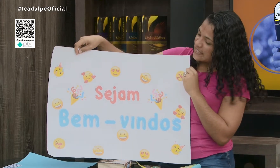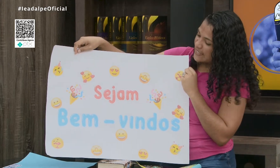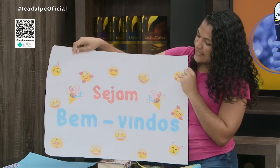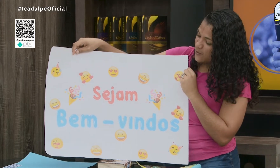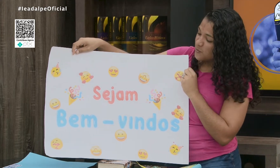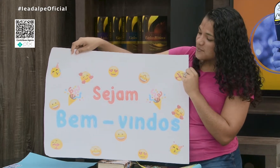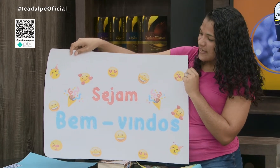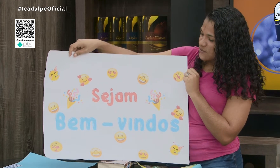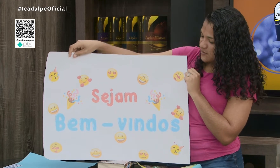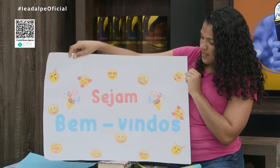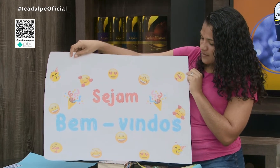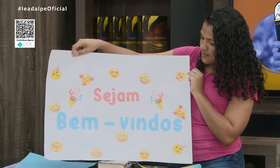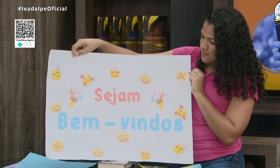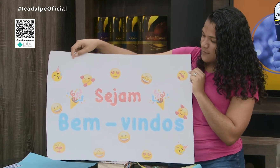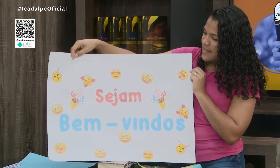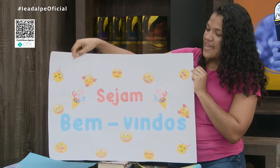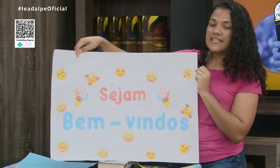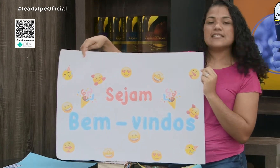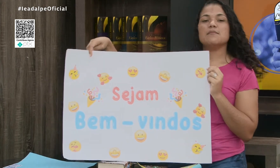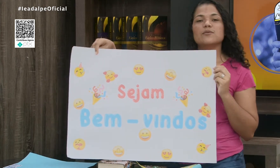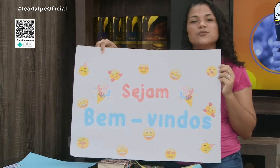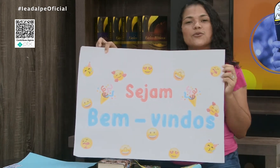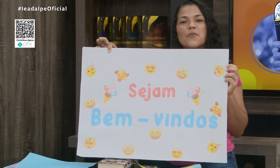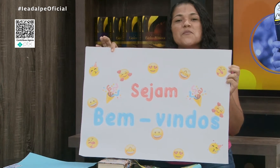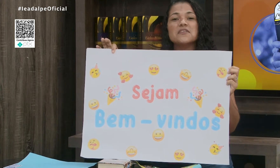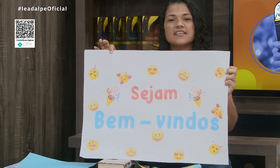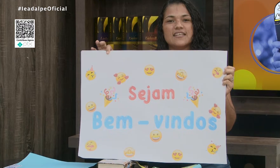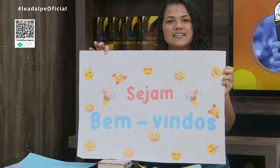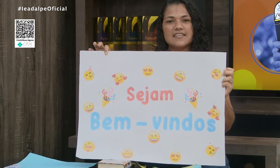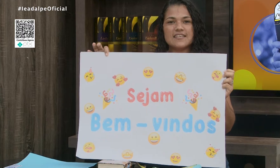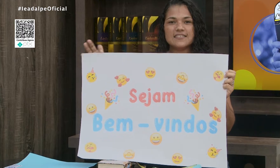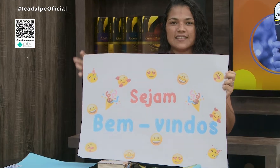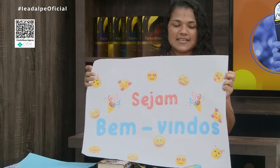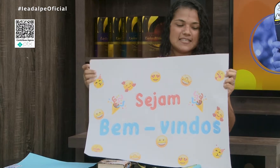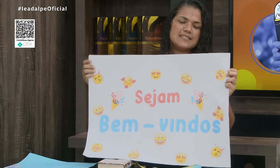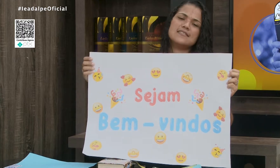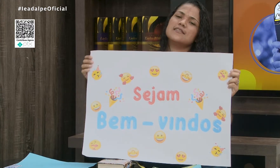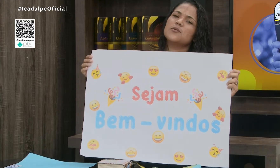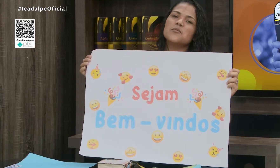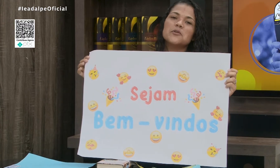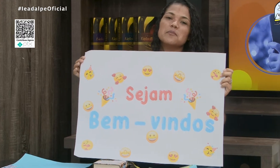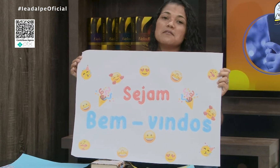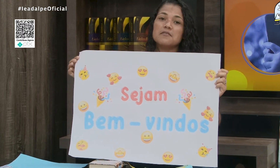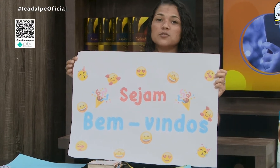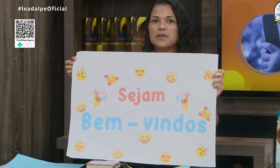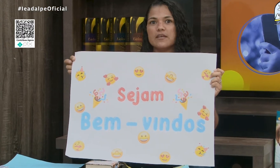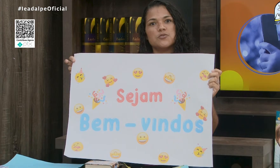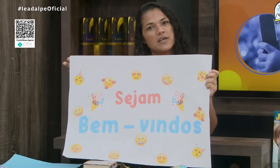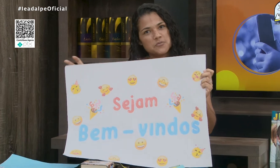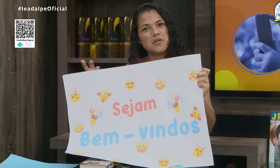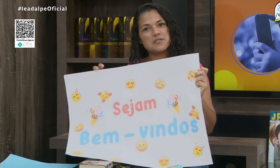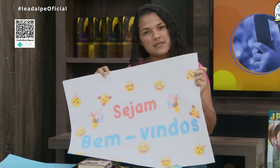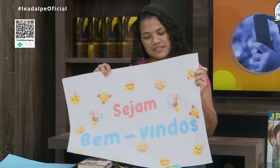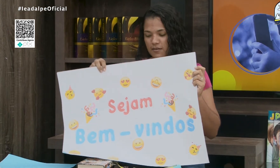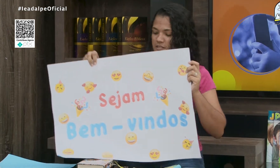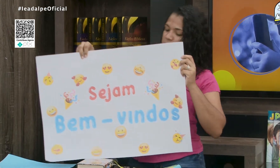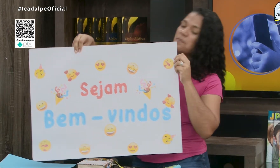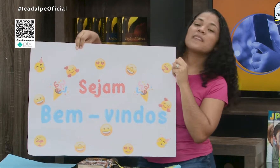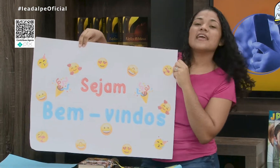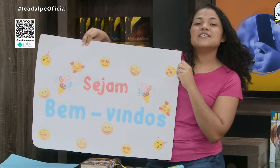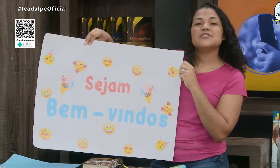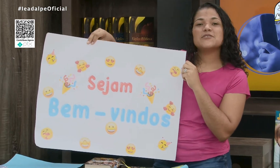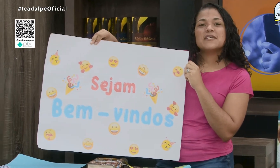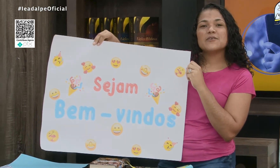mais contato, né? Então, receba-os com muita alegria, tá? Que eles se sintam muito bem-vindos para que as próximas